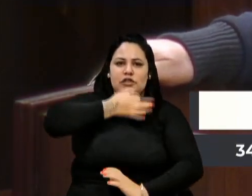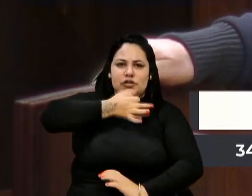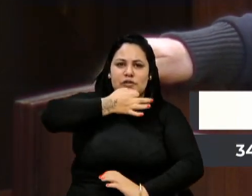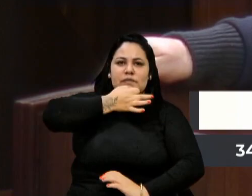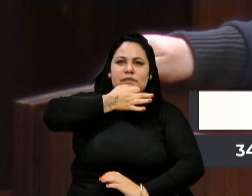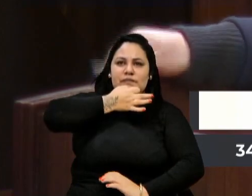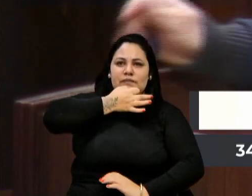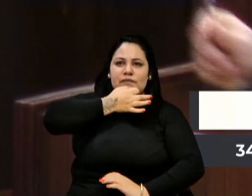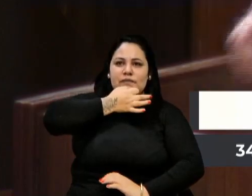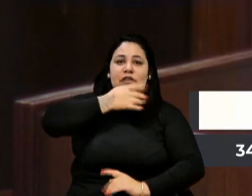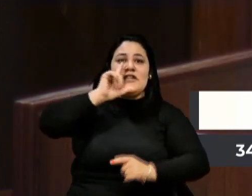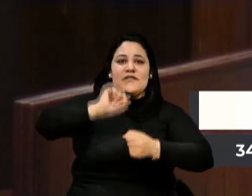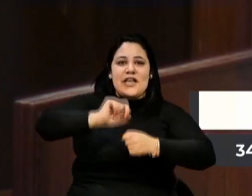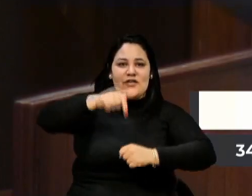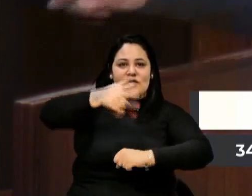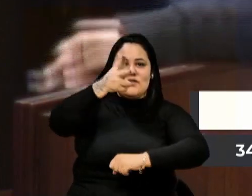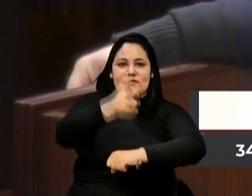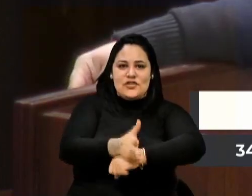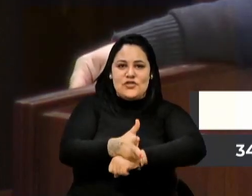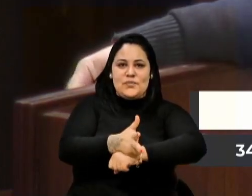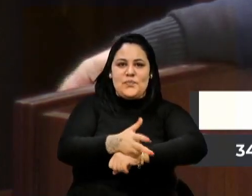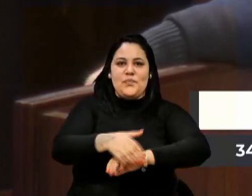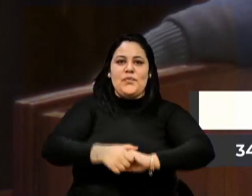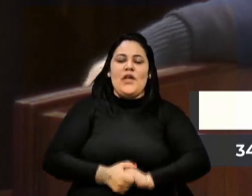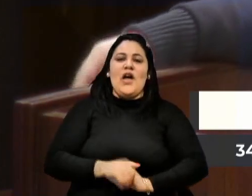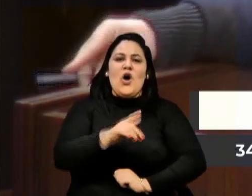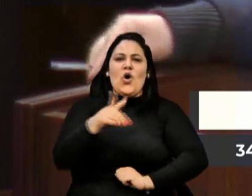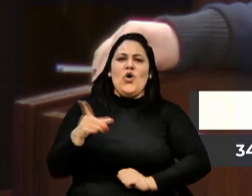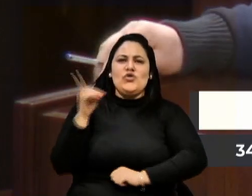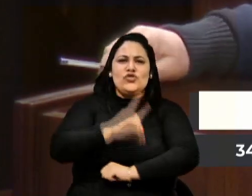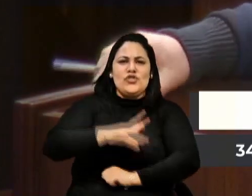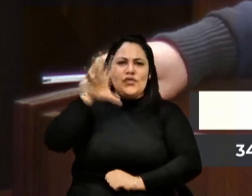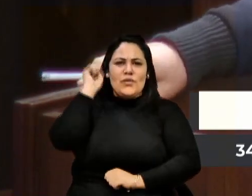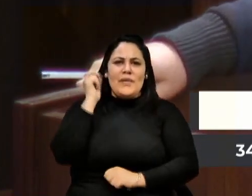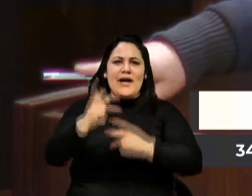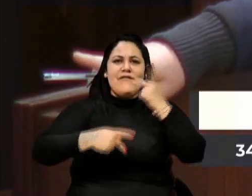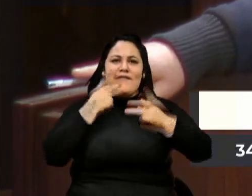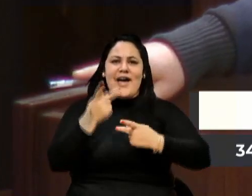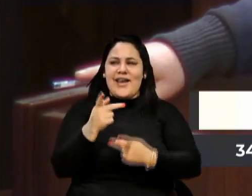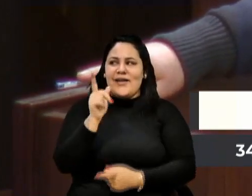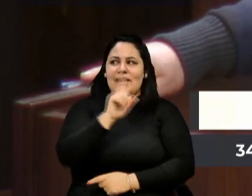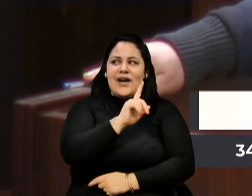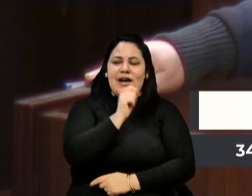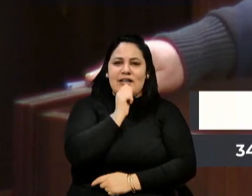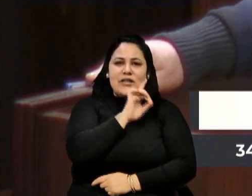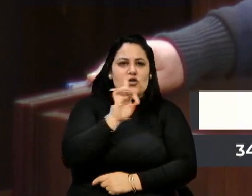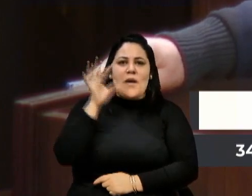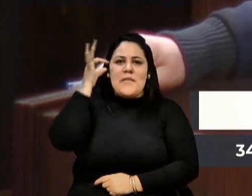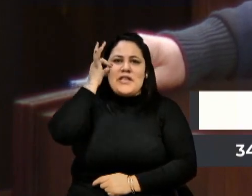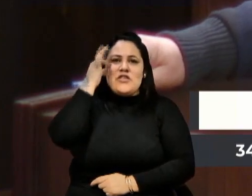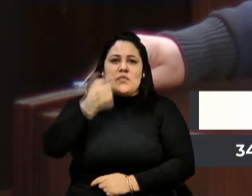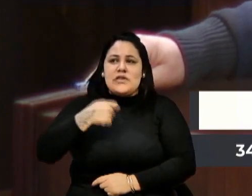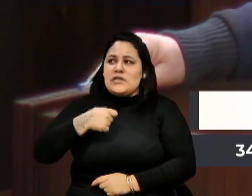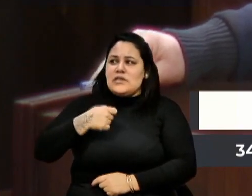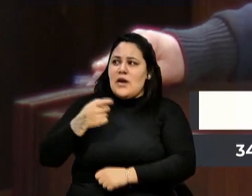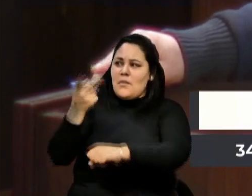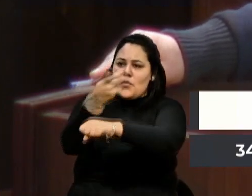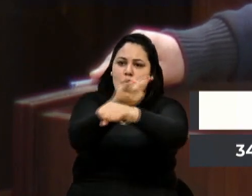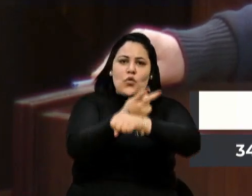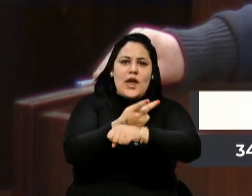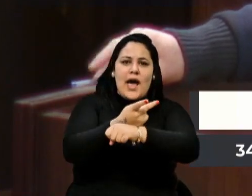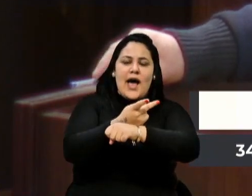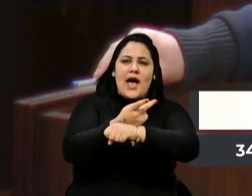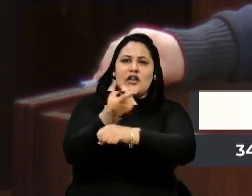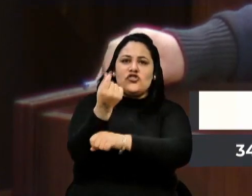esse documentário. Esses dias atrás eu vi uma fala aqui da tribuna, não estava aqui, vereador Velocinoes, que tem que buscar emendas para as crianças, não só para os